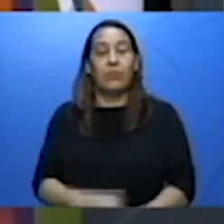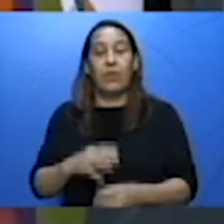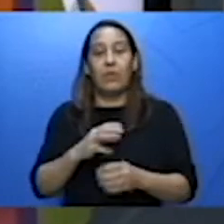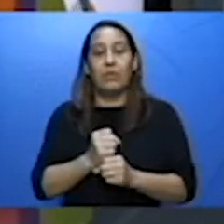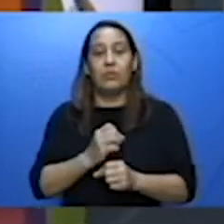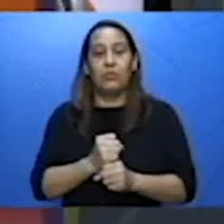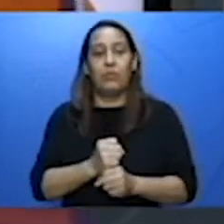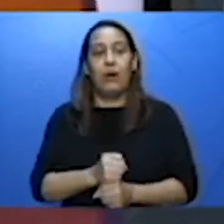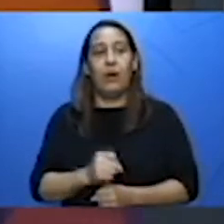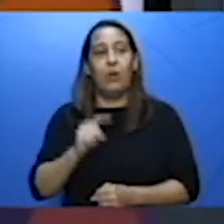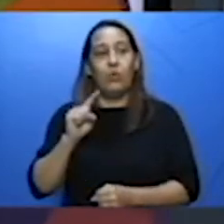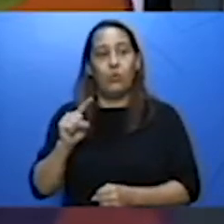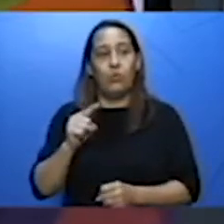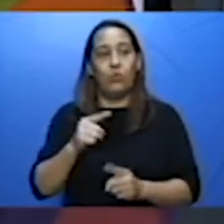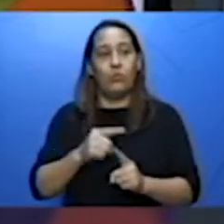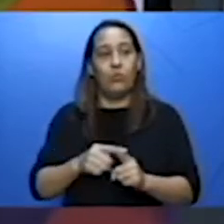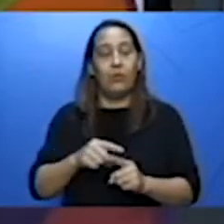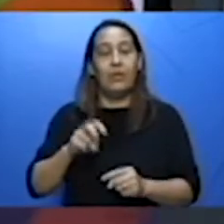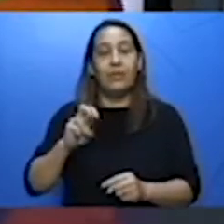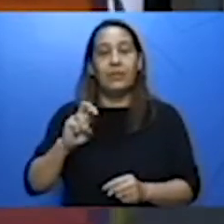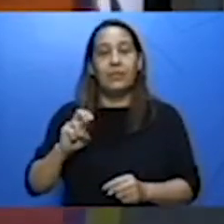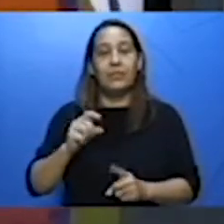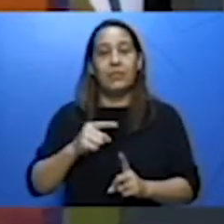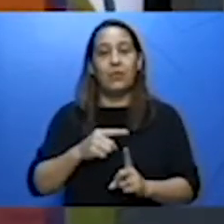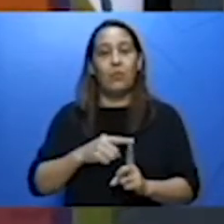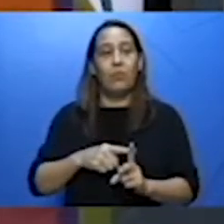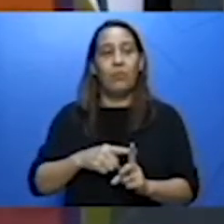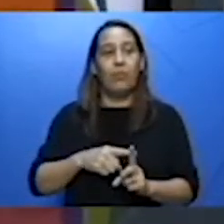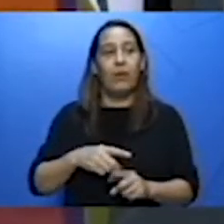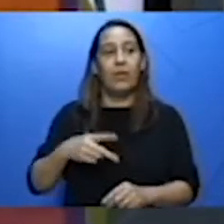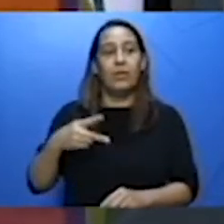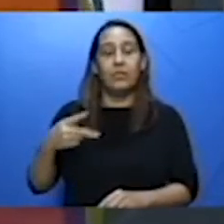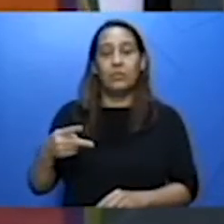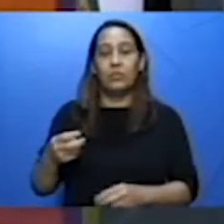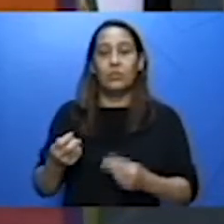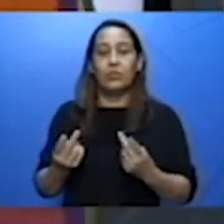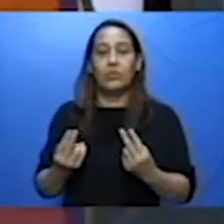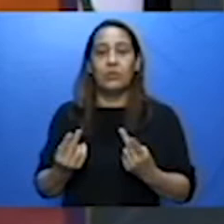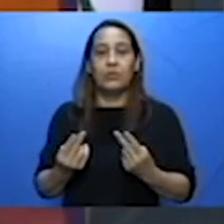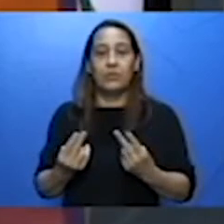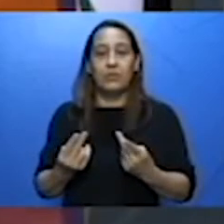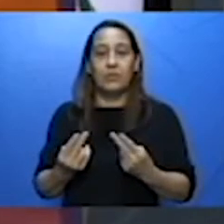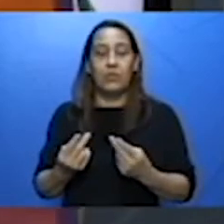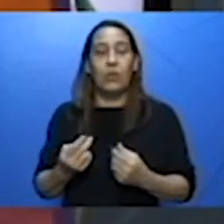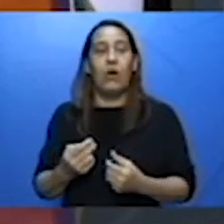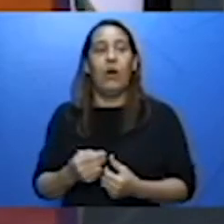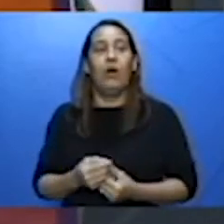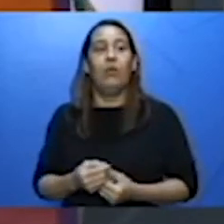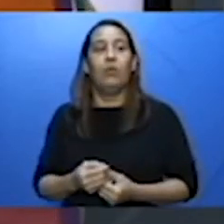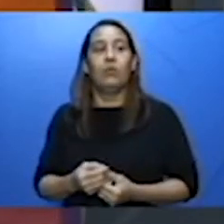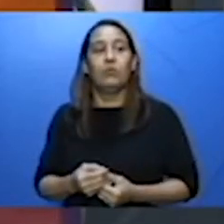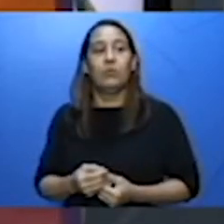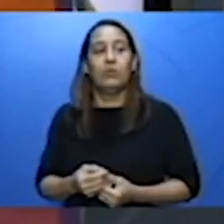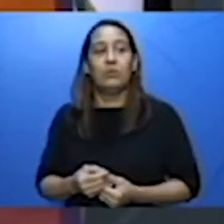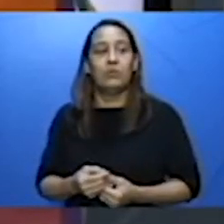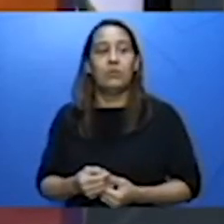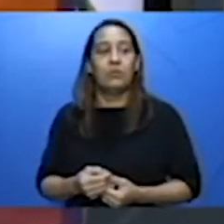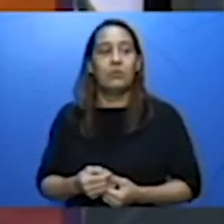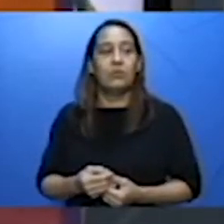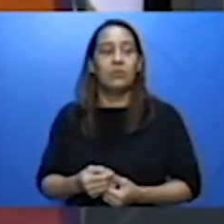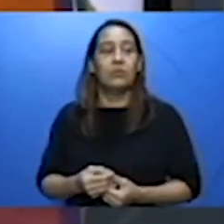vou somar todas as dezenas. As dezenas que já tinha, mais a